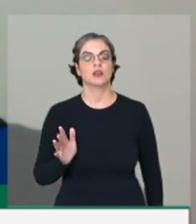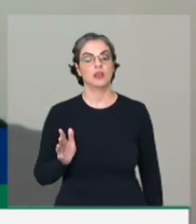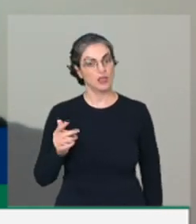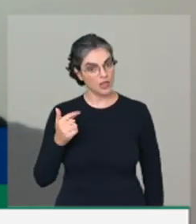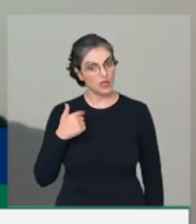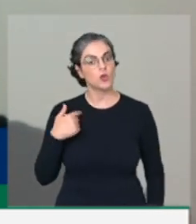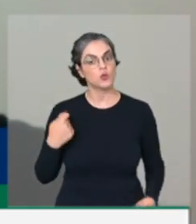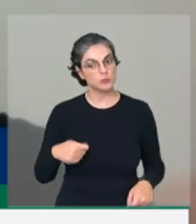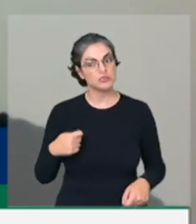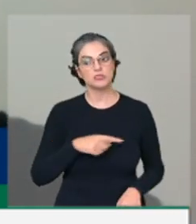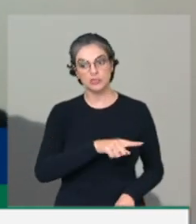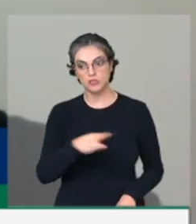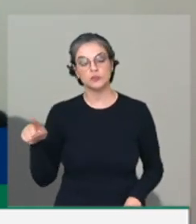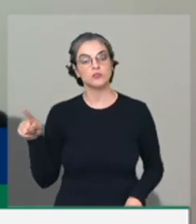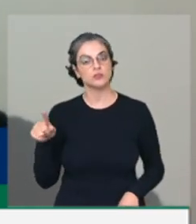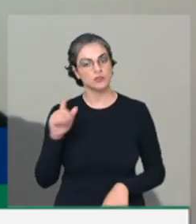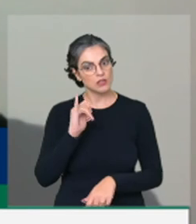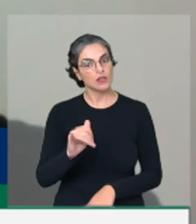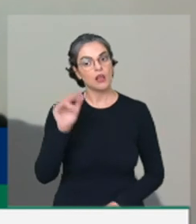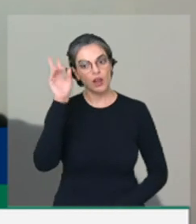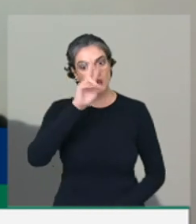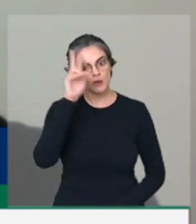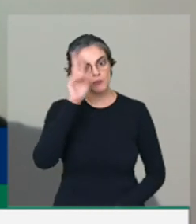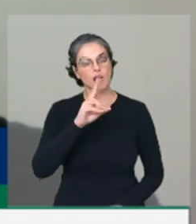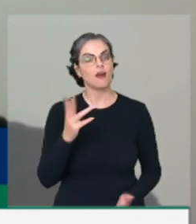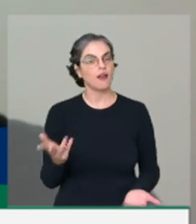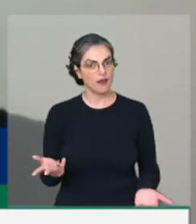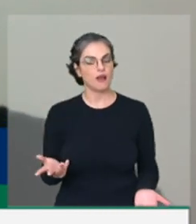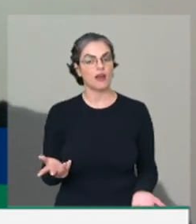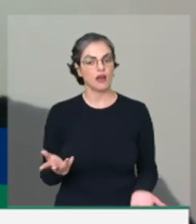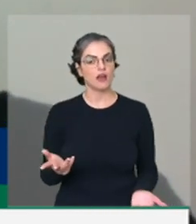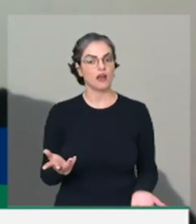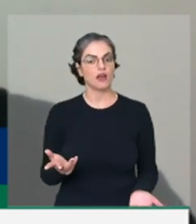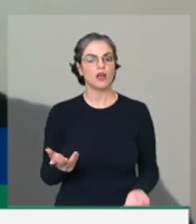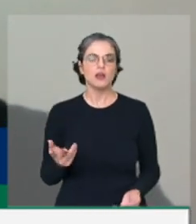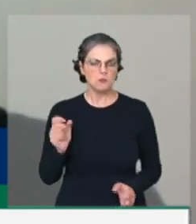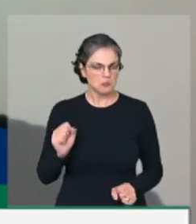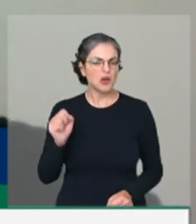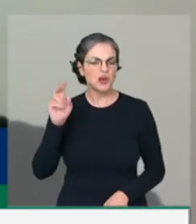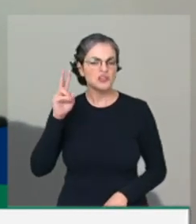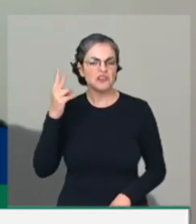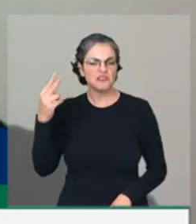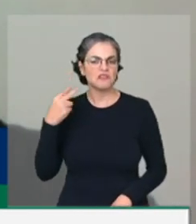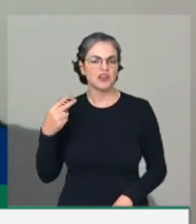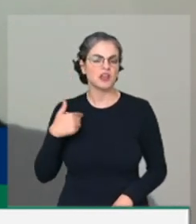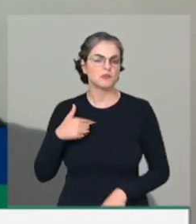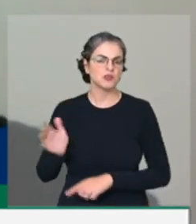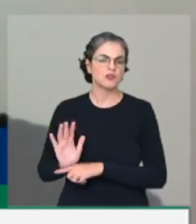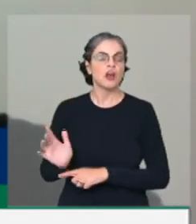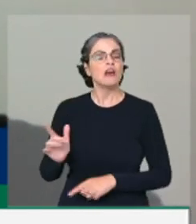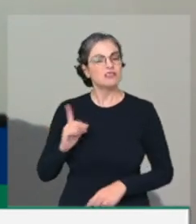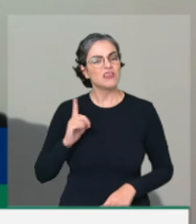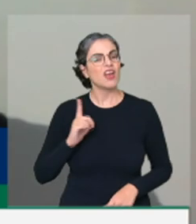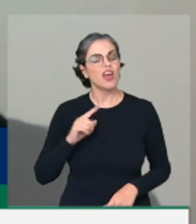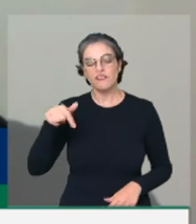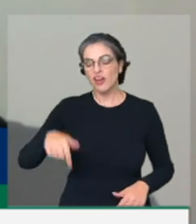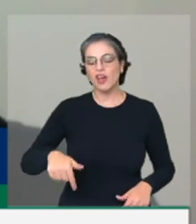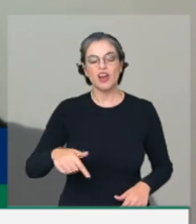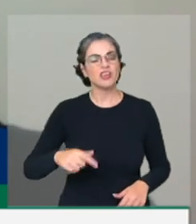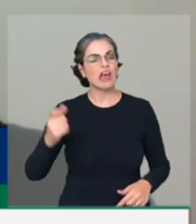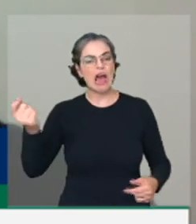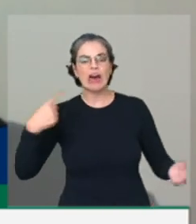relembro, e também desafio para que levantem aí esses vídeos, algumas vezes que fui atacado na tribuna da casa e também nos microfones